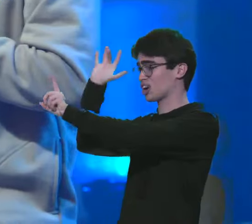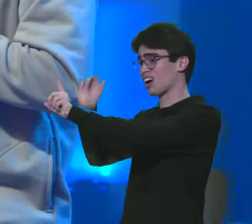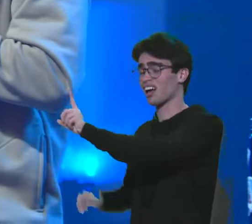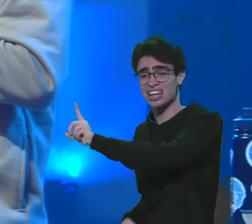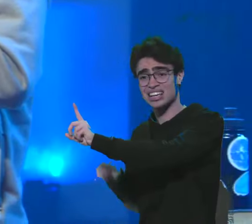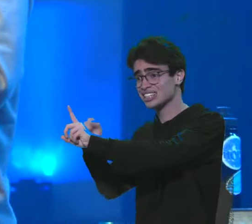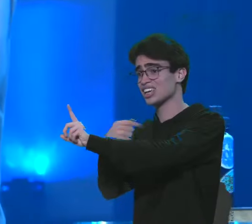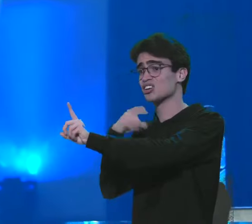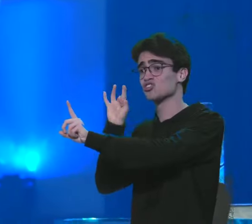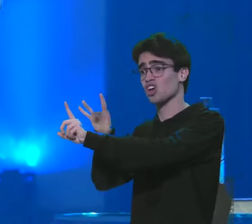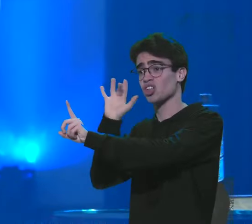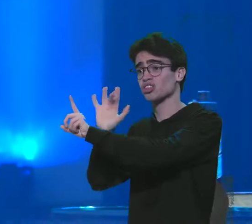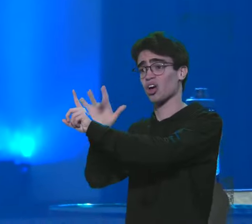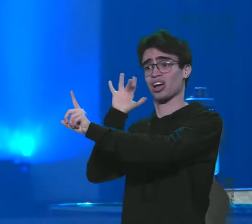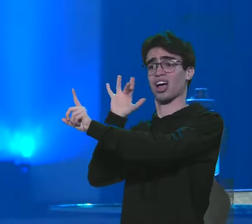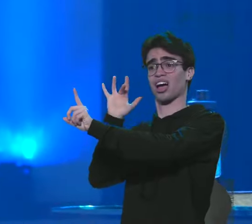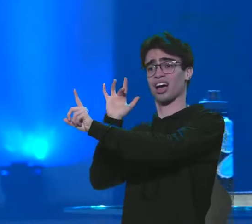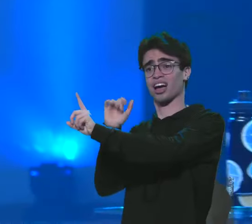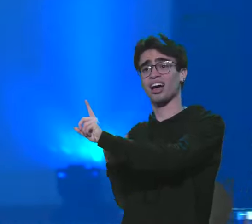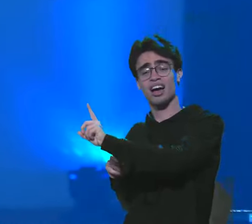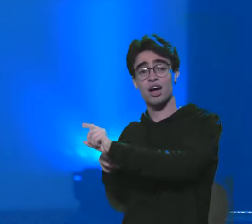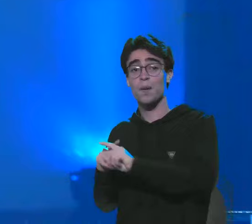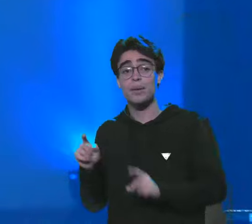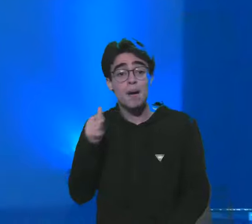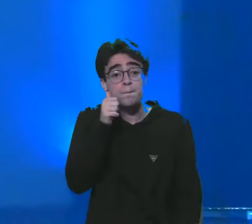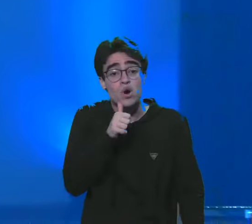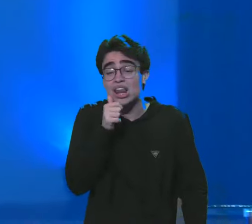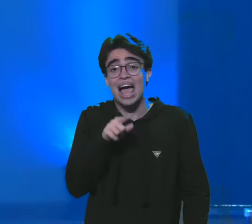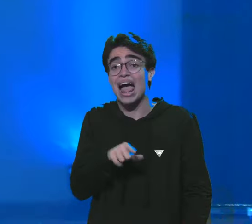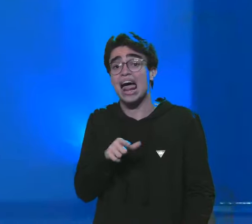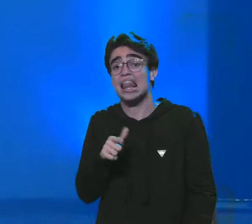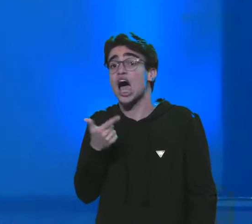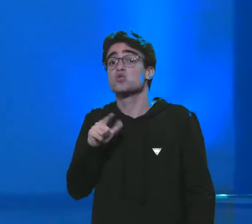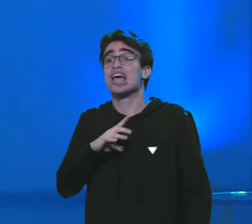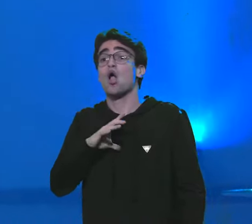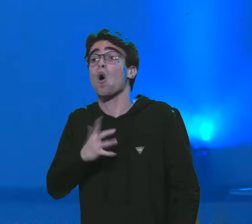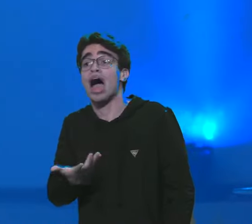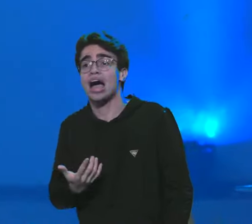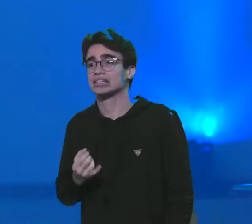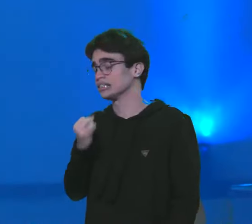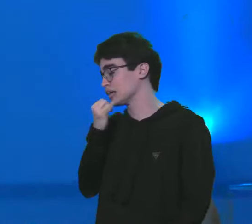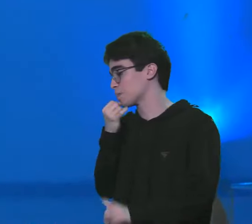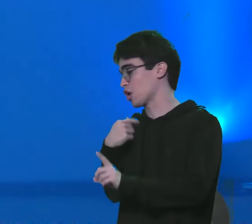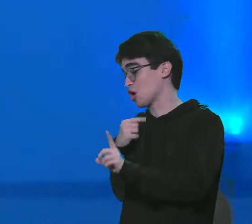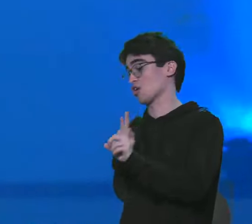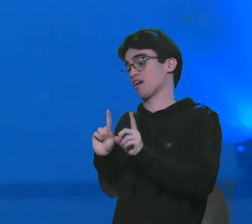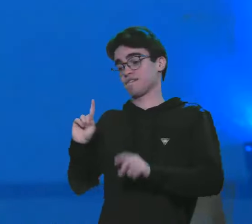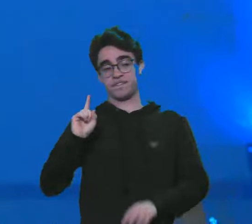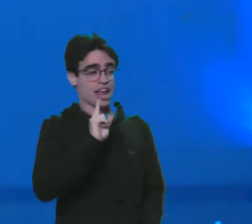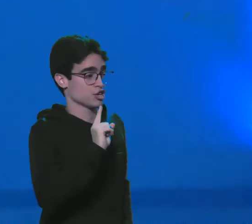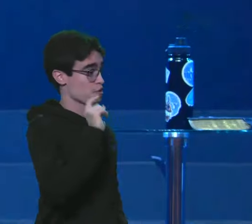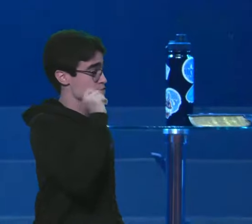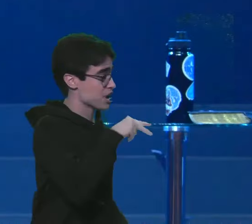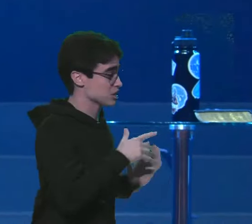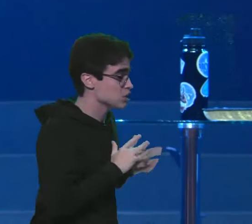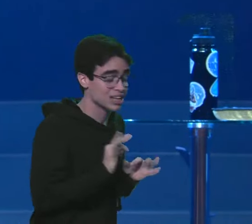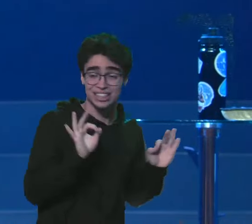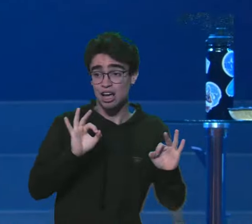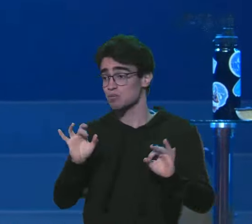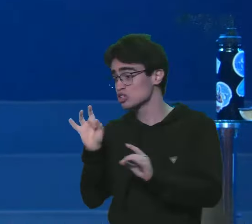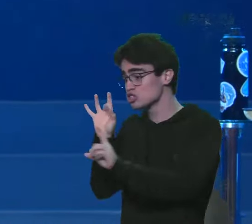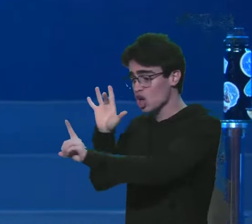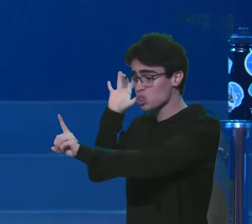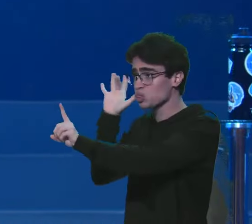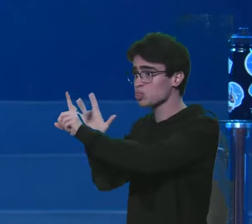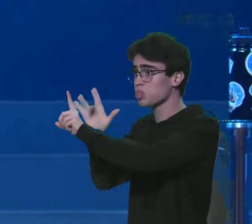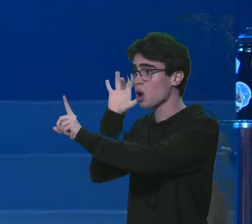nele. Mas ela não teve coragem de ir na frente de Jesus igual Jairo fez. Ela foi lá e